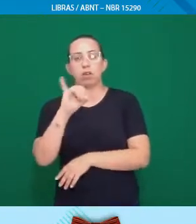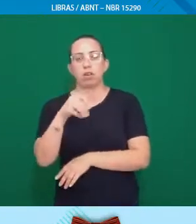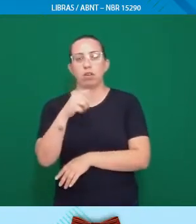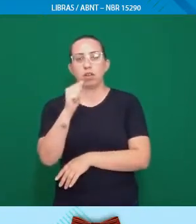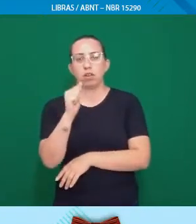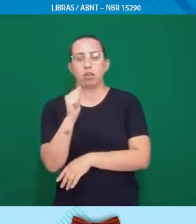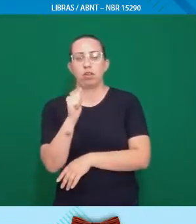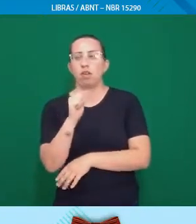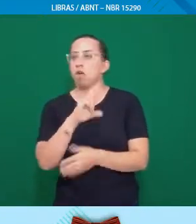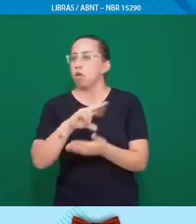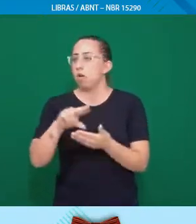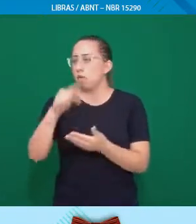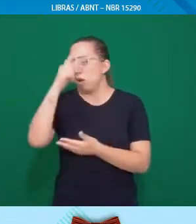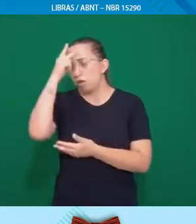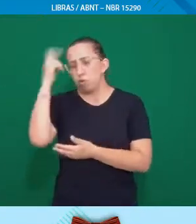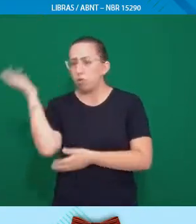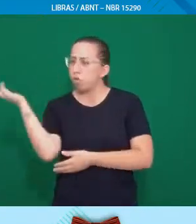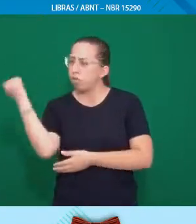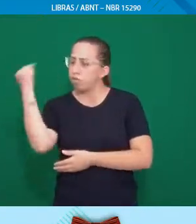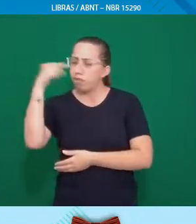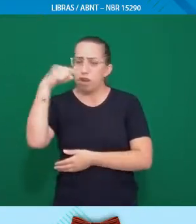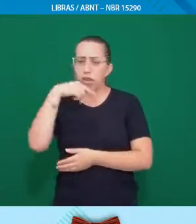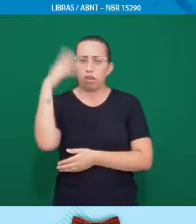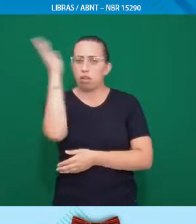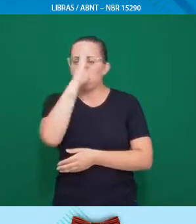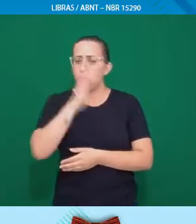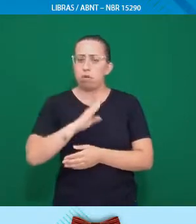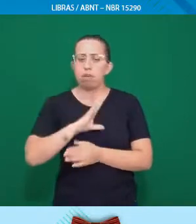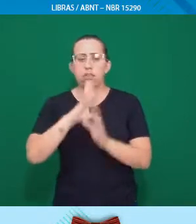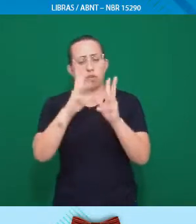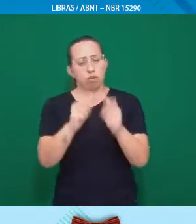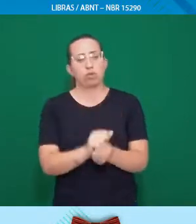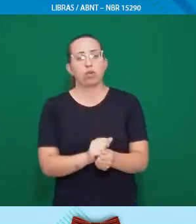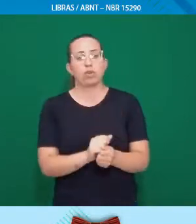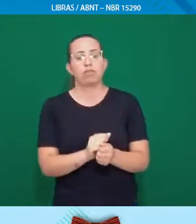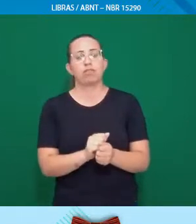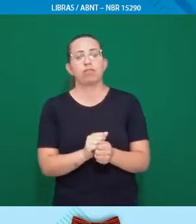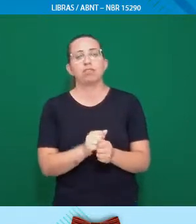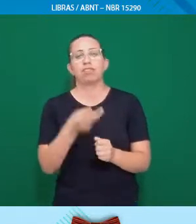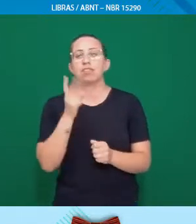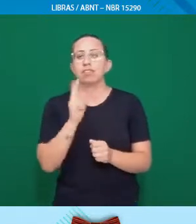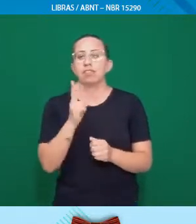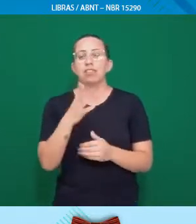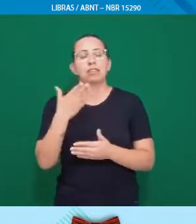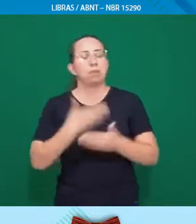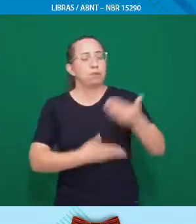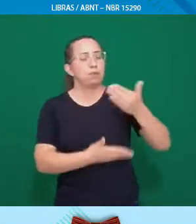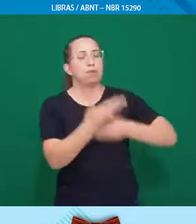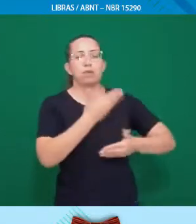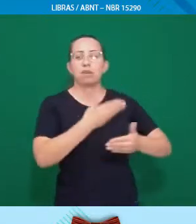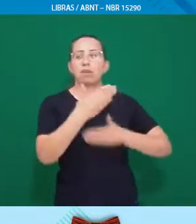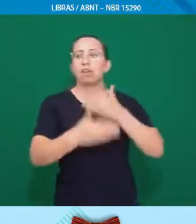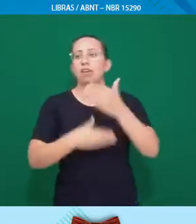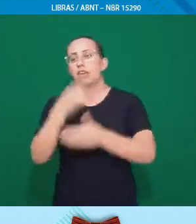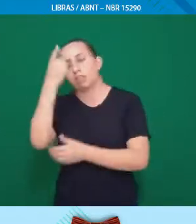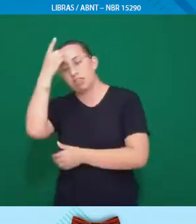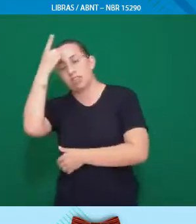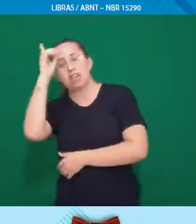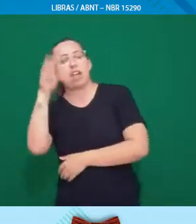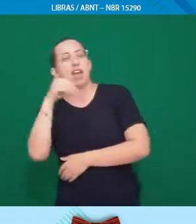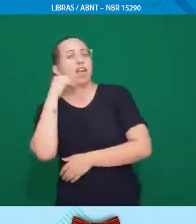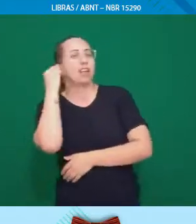vieram representantes dos professores do Brasil inteiro Então isso é troca de ideia troca de